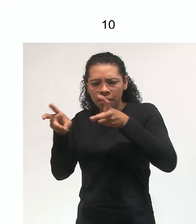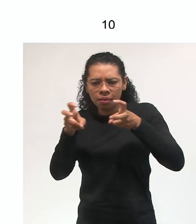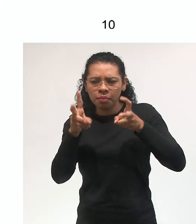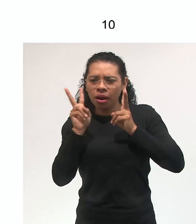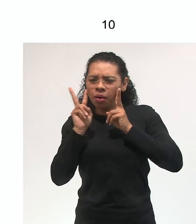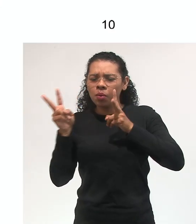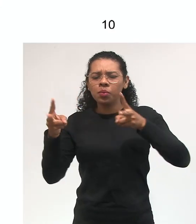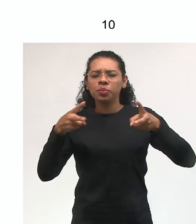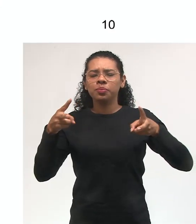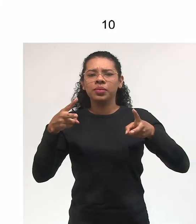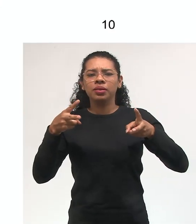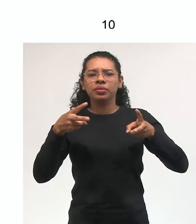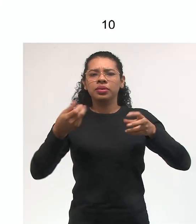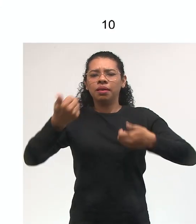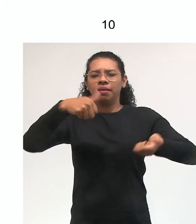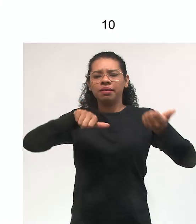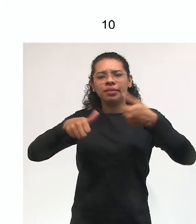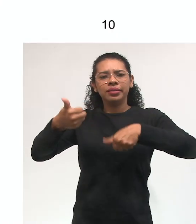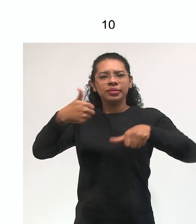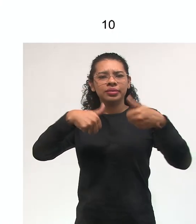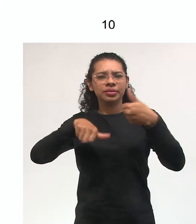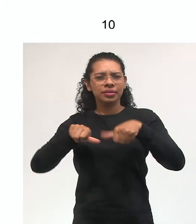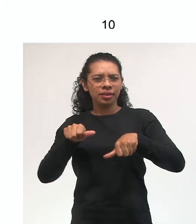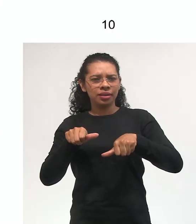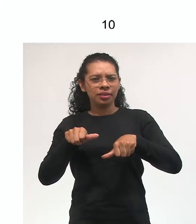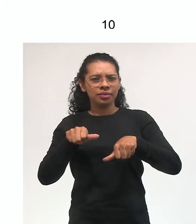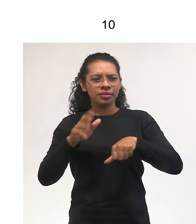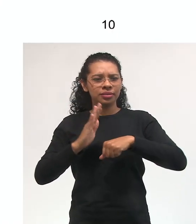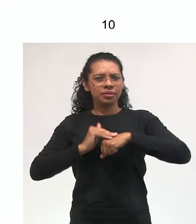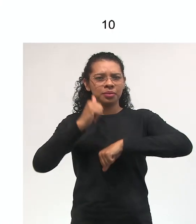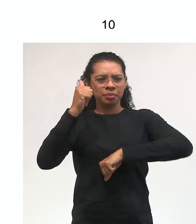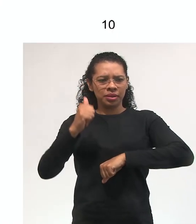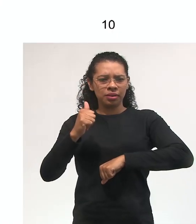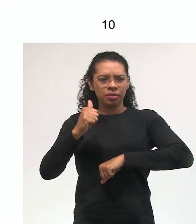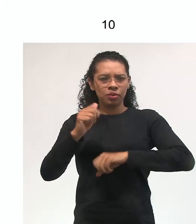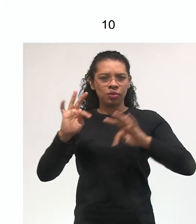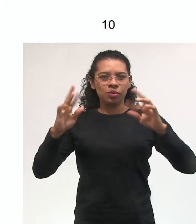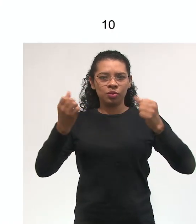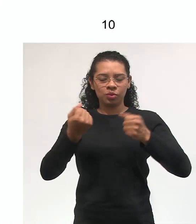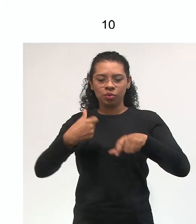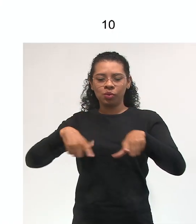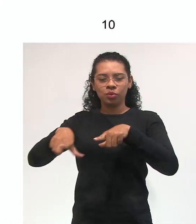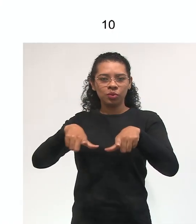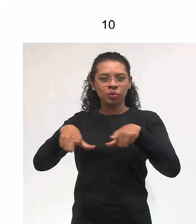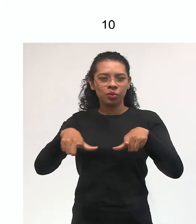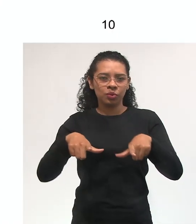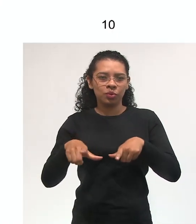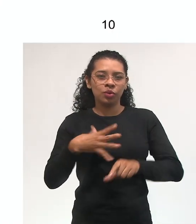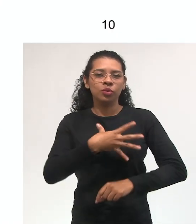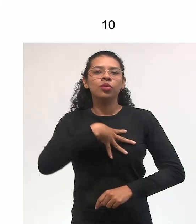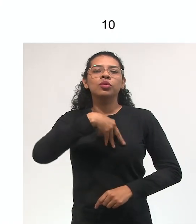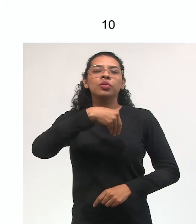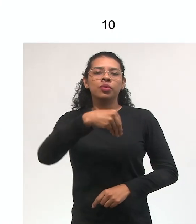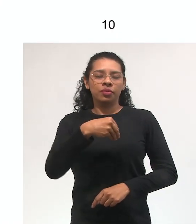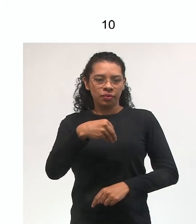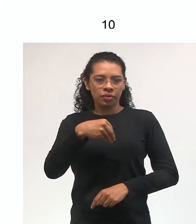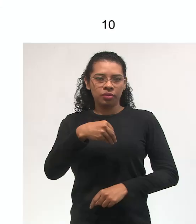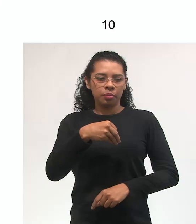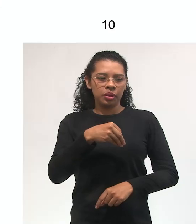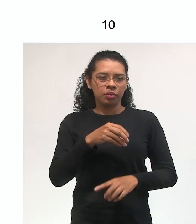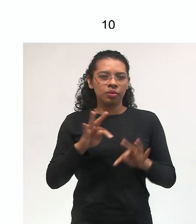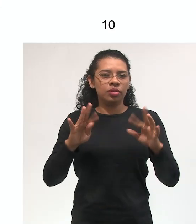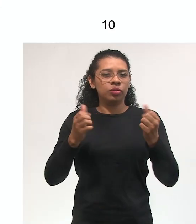do nascente sistema educacional fabril, não esquecendo, né, que a produção da teoria de Max Weber vai se